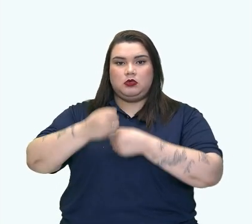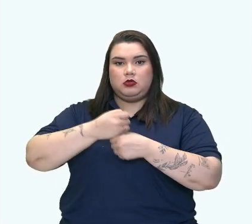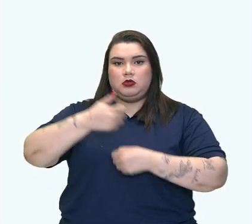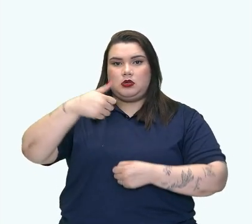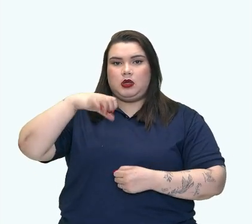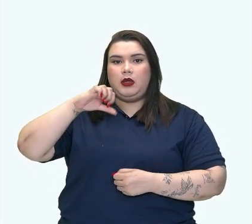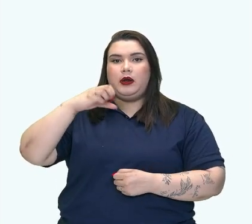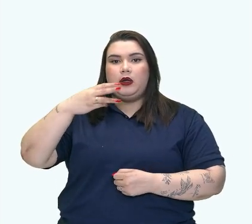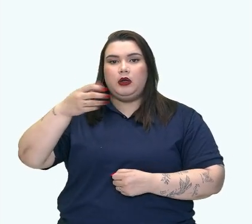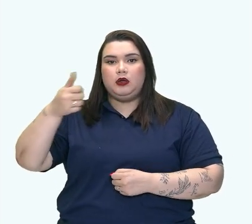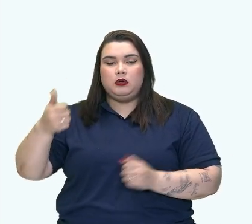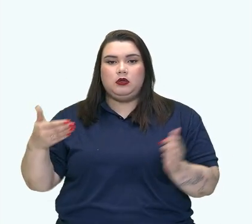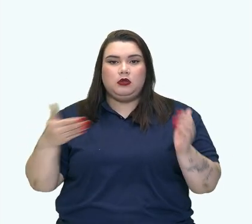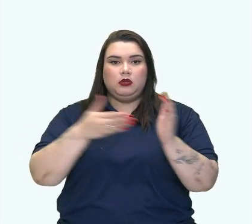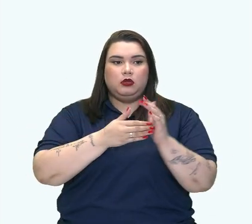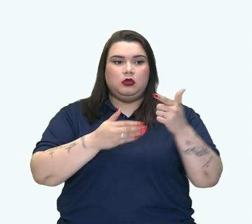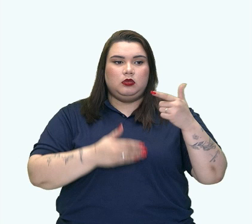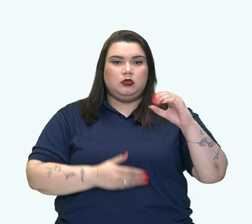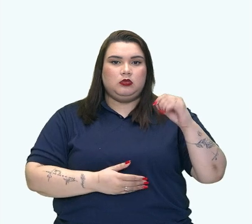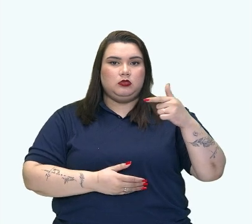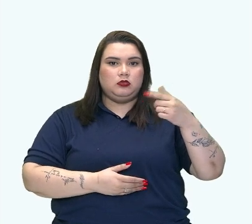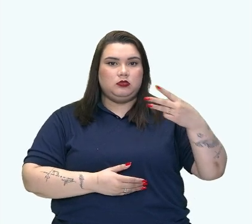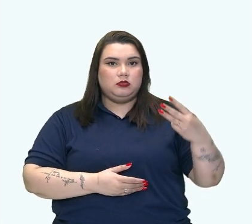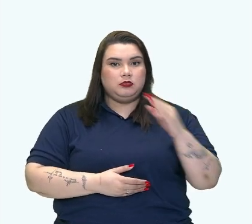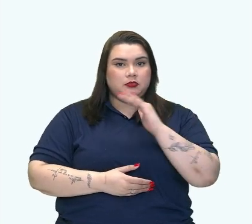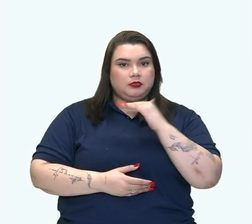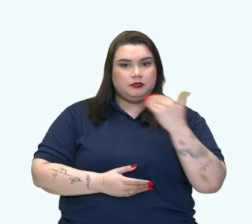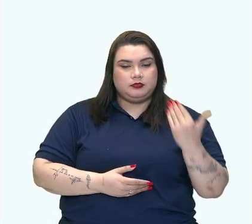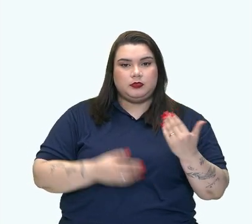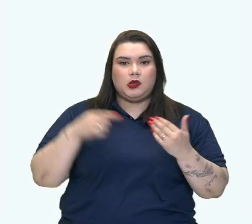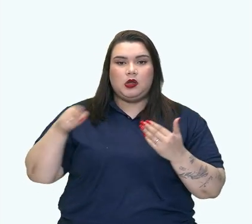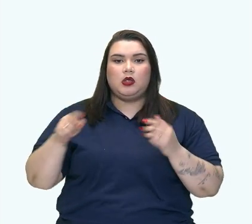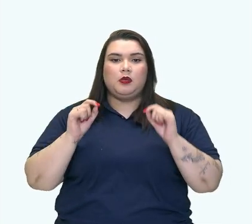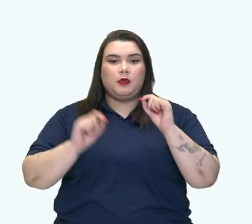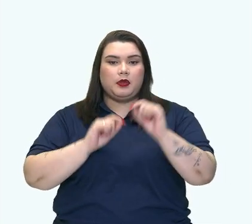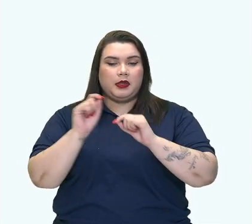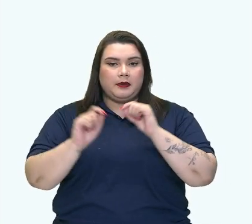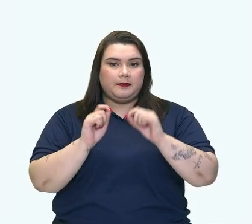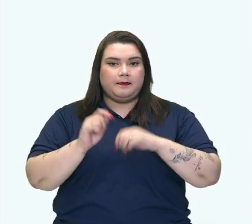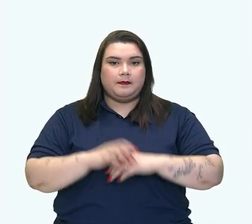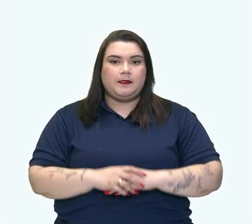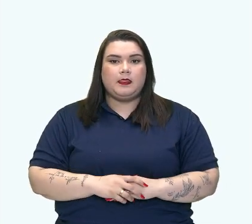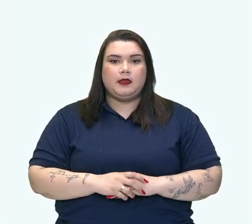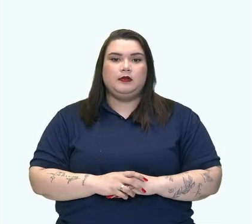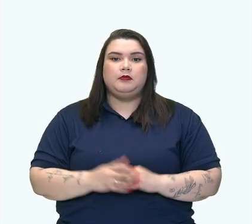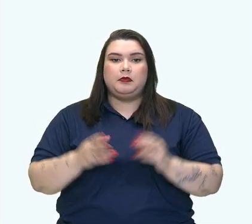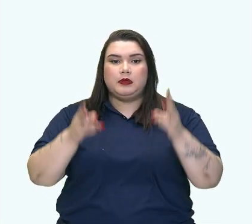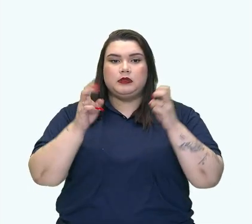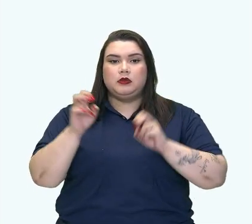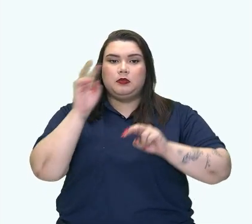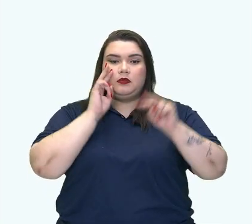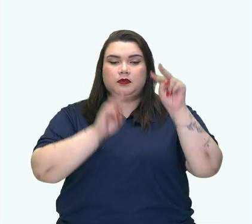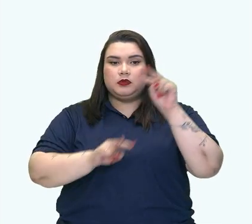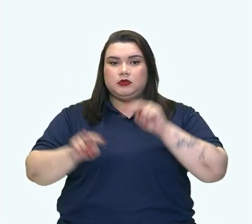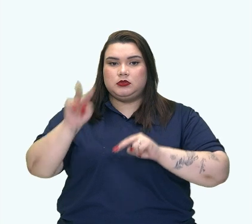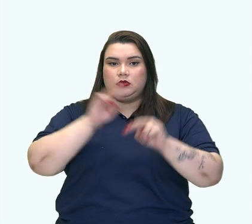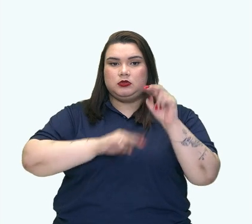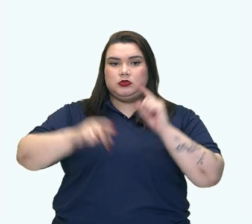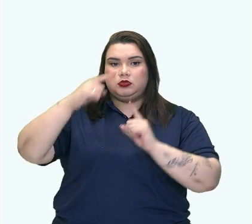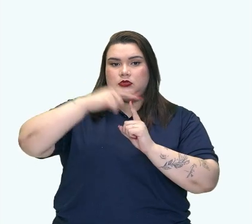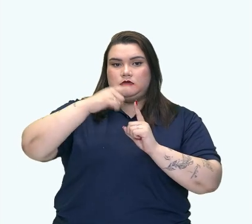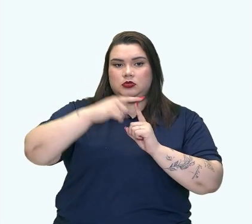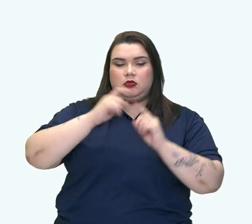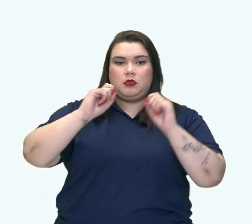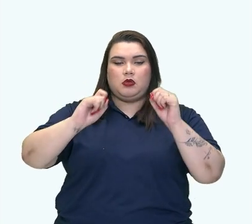um exemplo de poesia do concretismo. Percebam então que nós temos o elemento visual aqui numa forma de uma pirâmide que